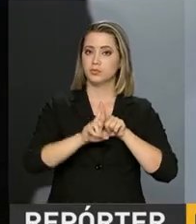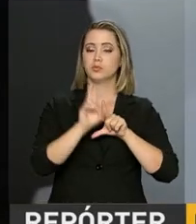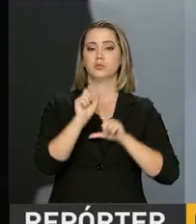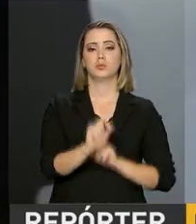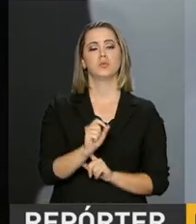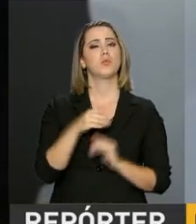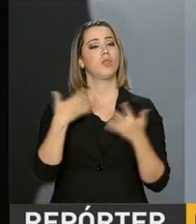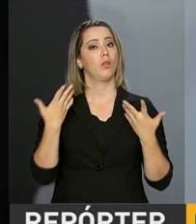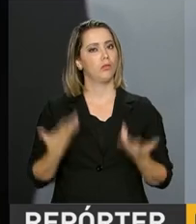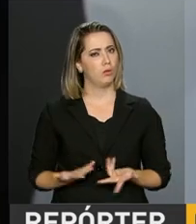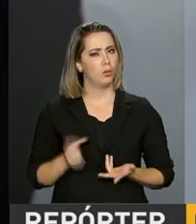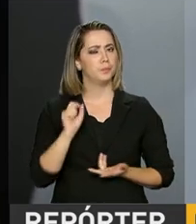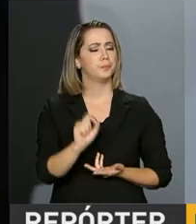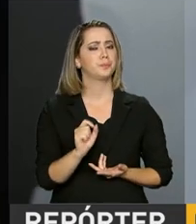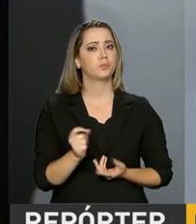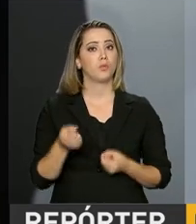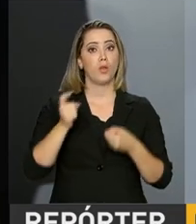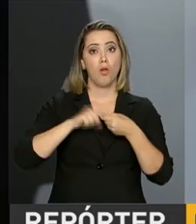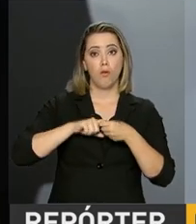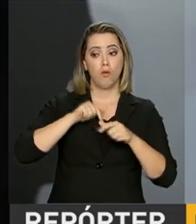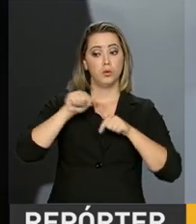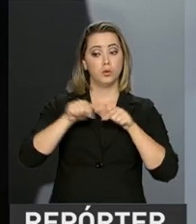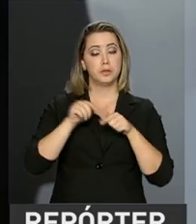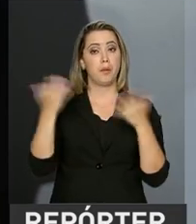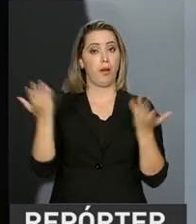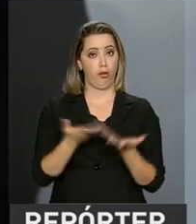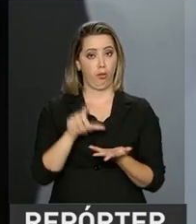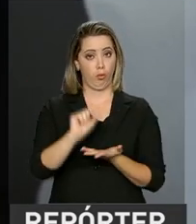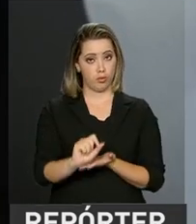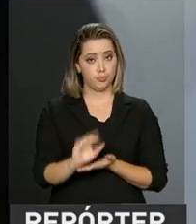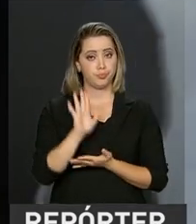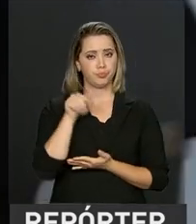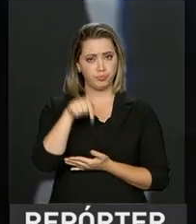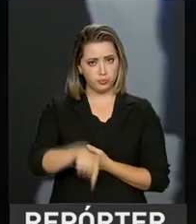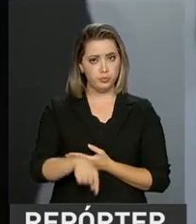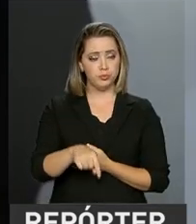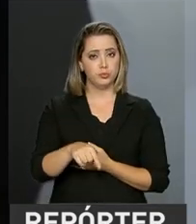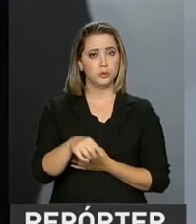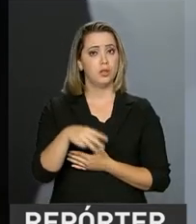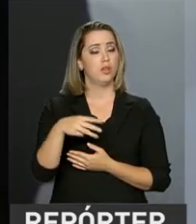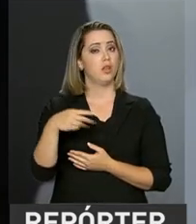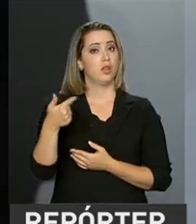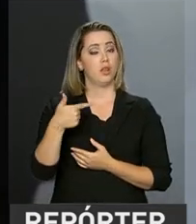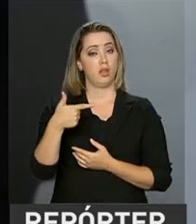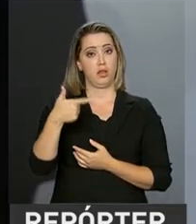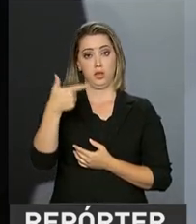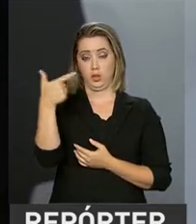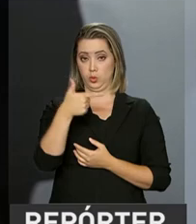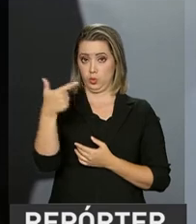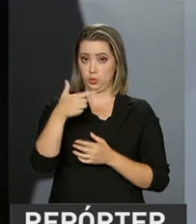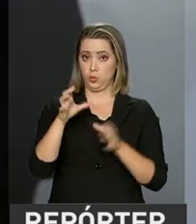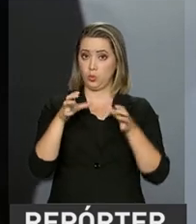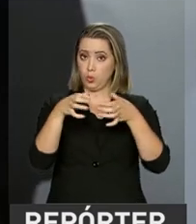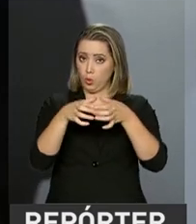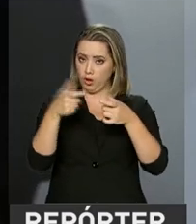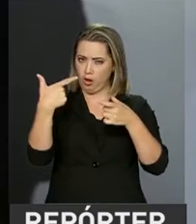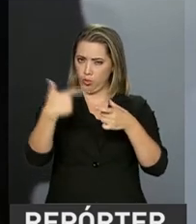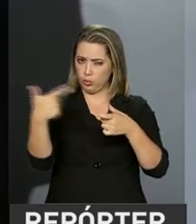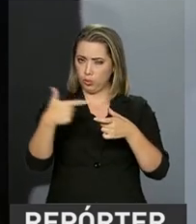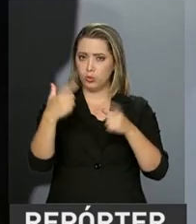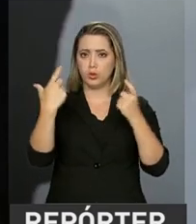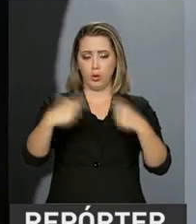Olha, Jaime, a comissão retomou seus trabalhos agora há pouco, aqui no anexo 2 e no plenário 2, onde